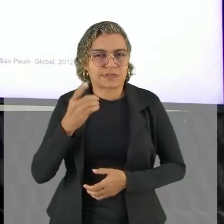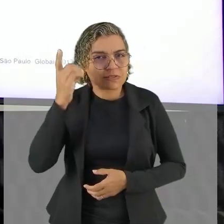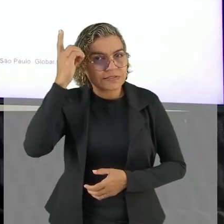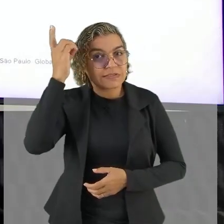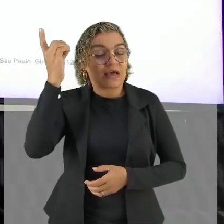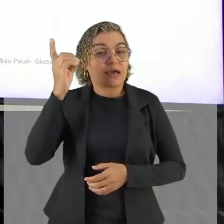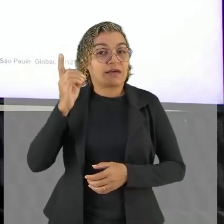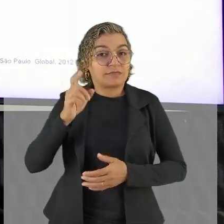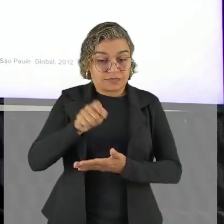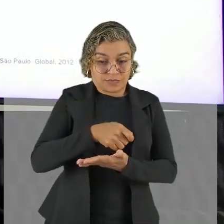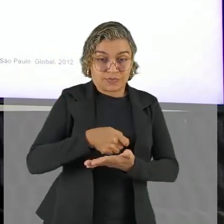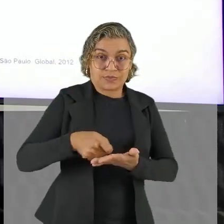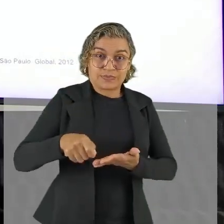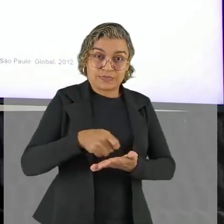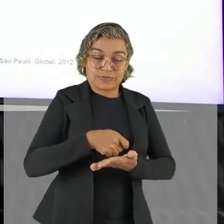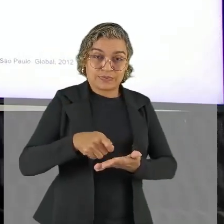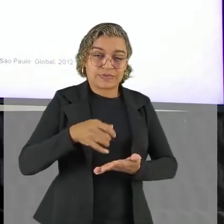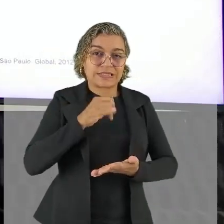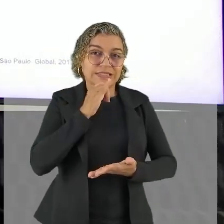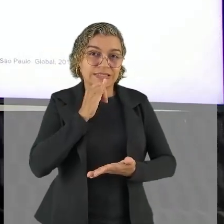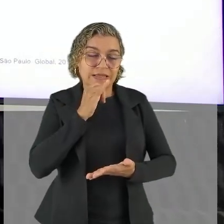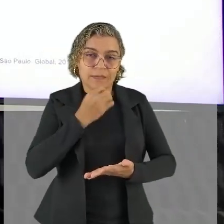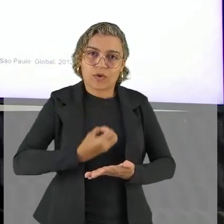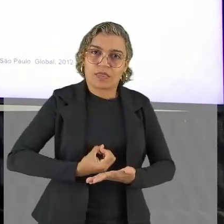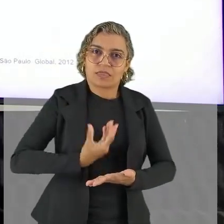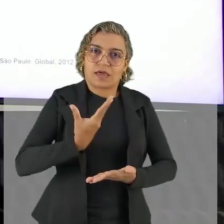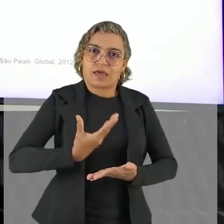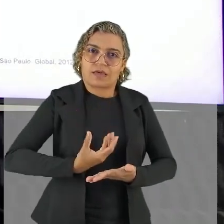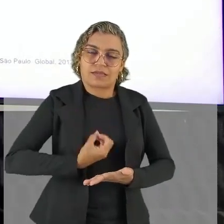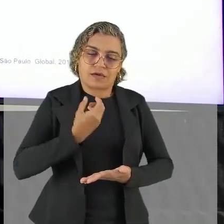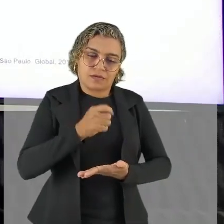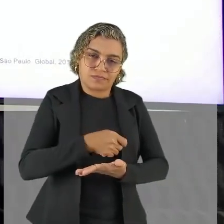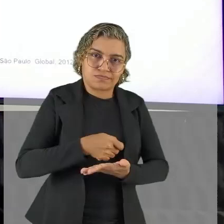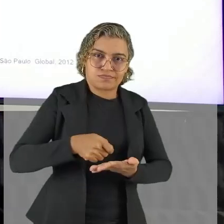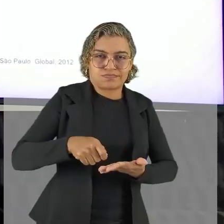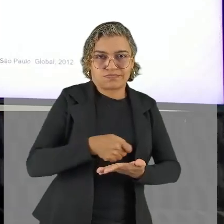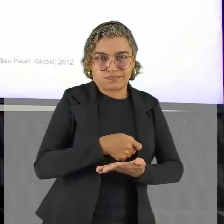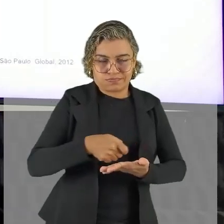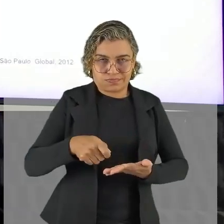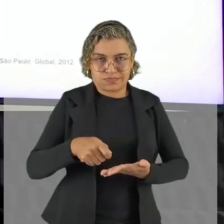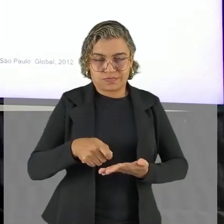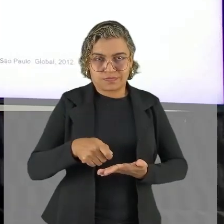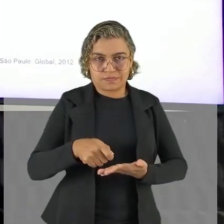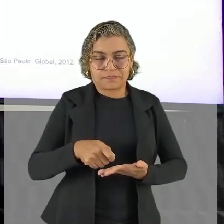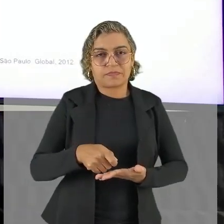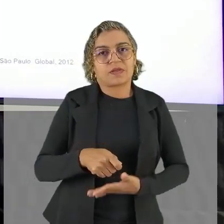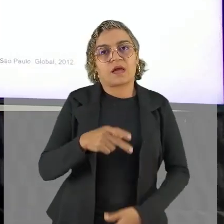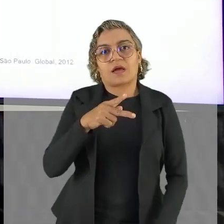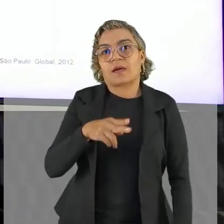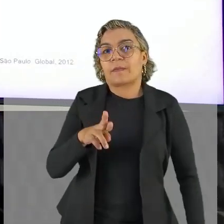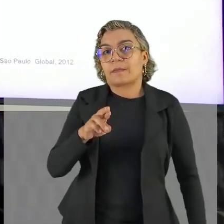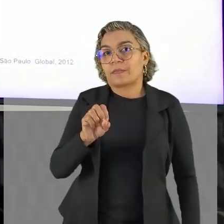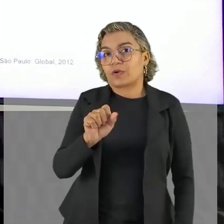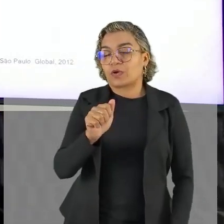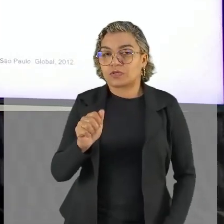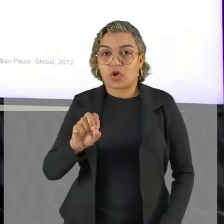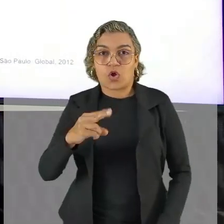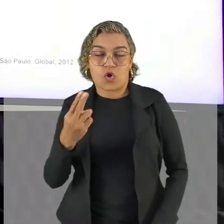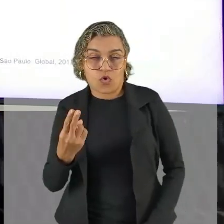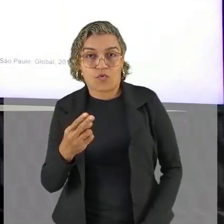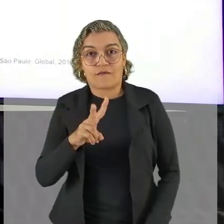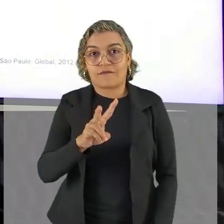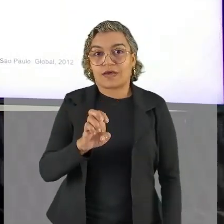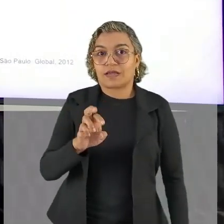construindo textos. Sejam esses textos em prosa ou em versos. Aqui a gente tem um trecho, você